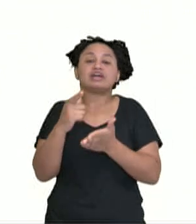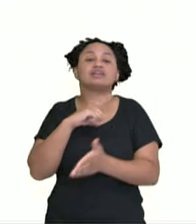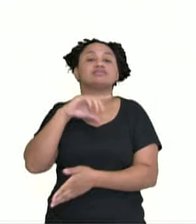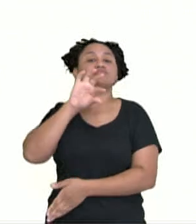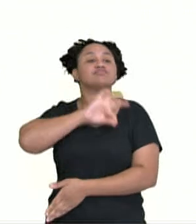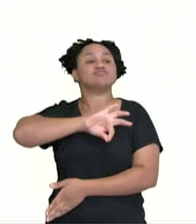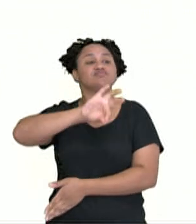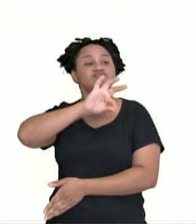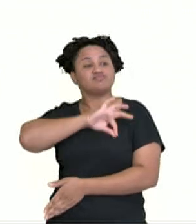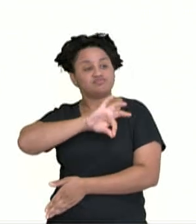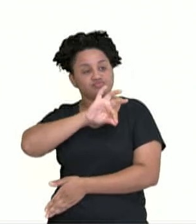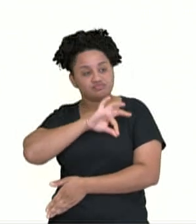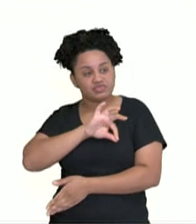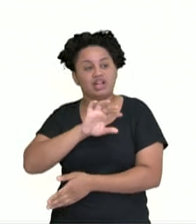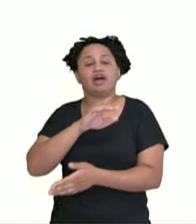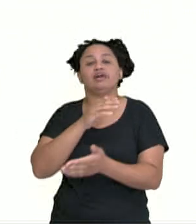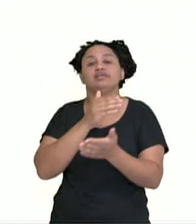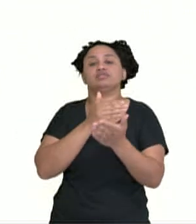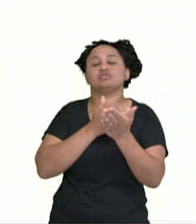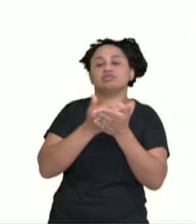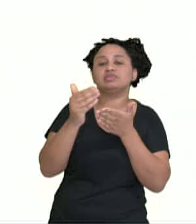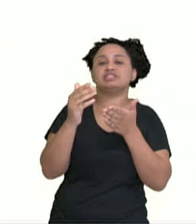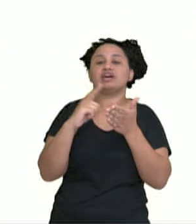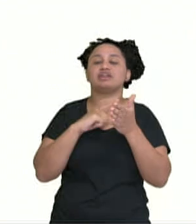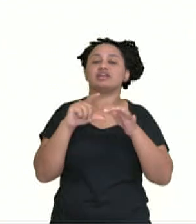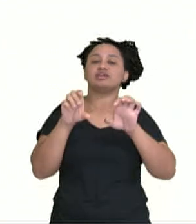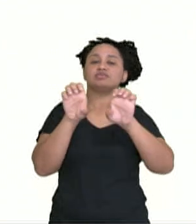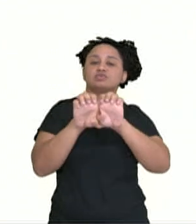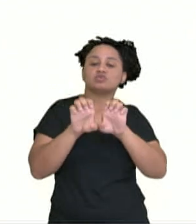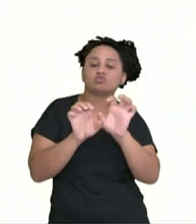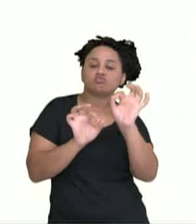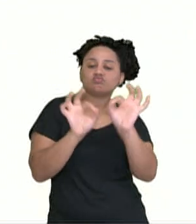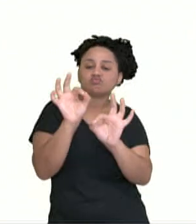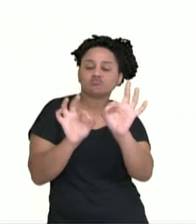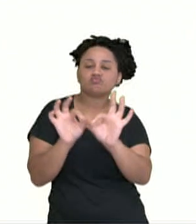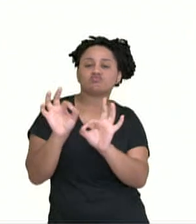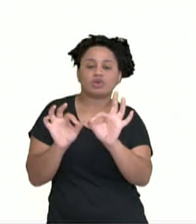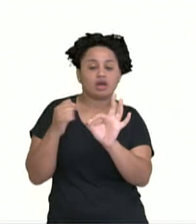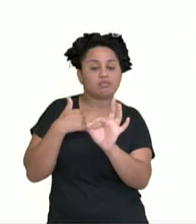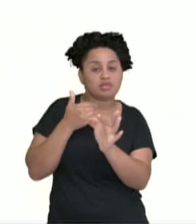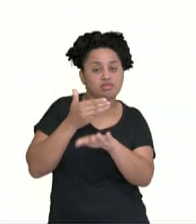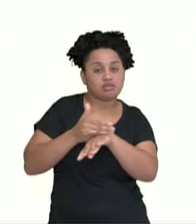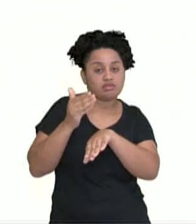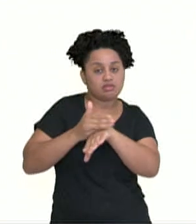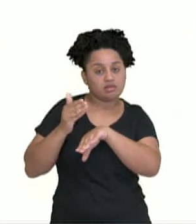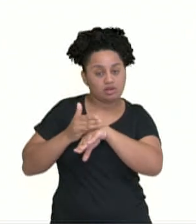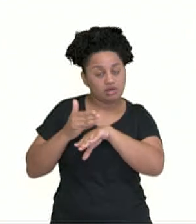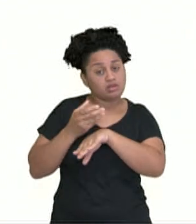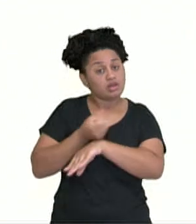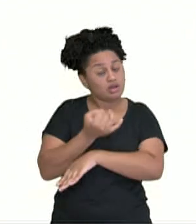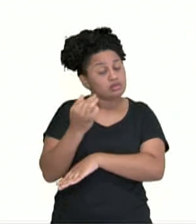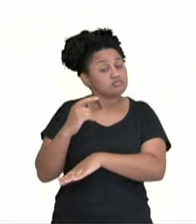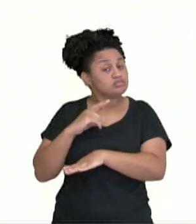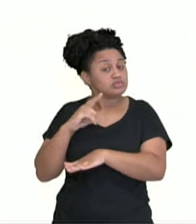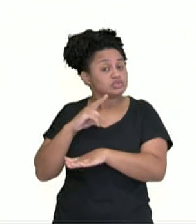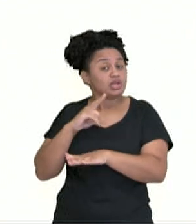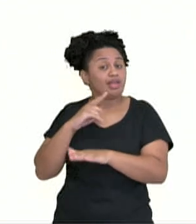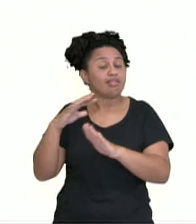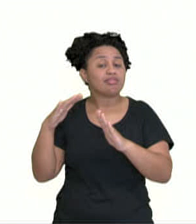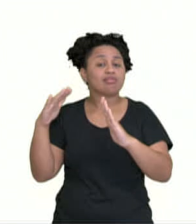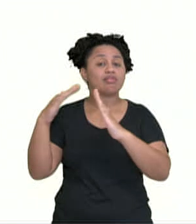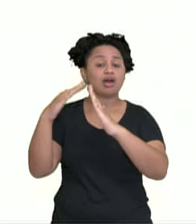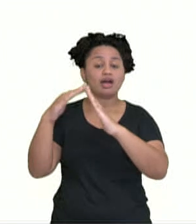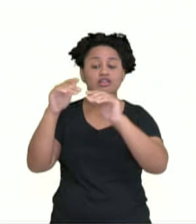salário, a ter uma estrutura melhor para treinar e alguns até moradia, né, para ficar ali